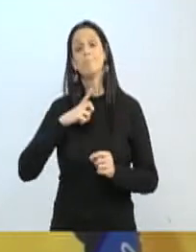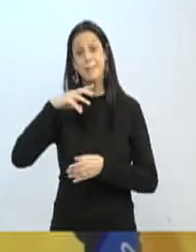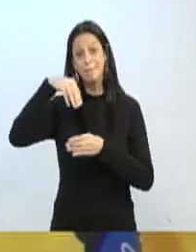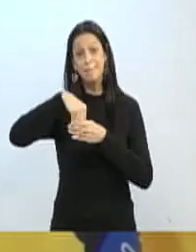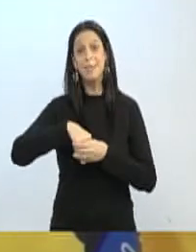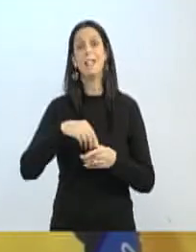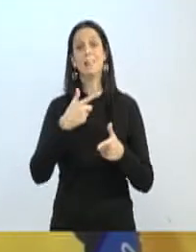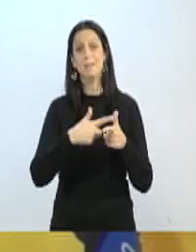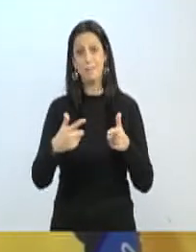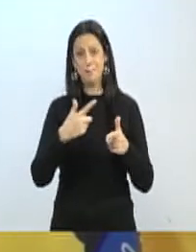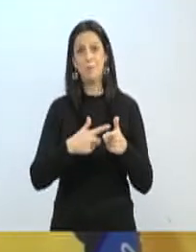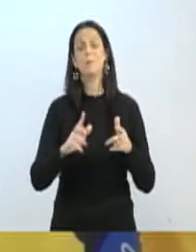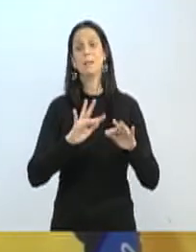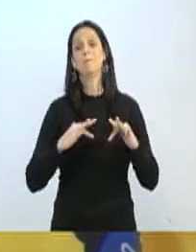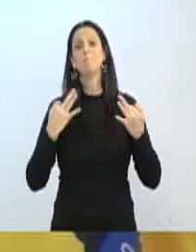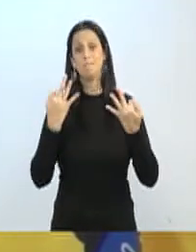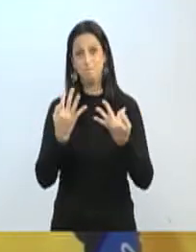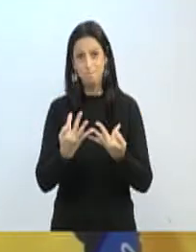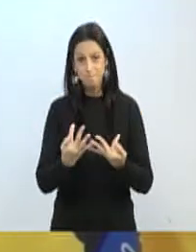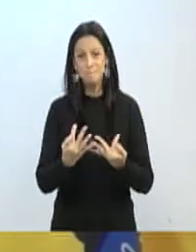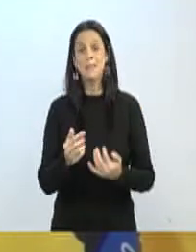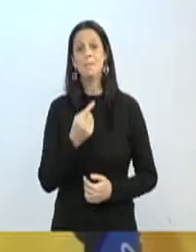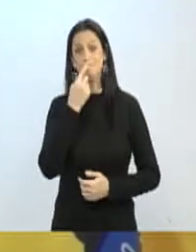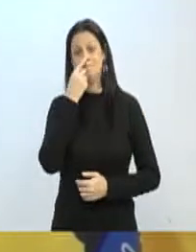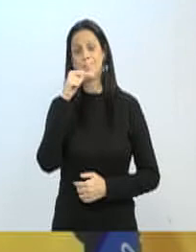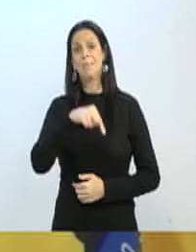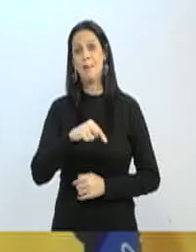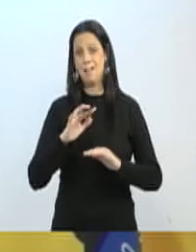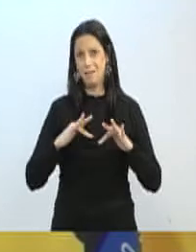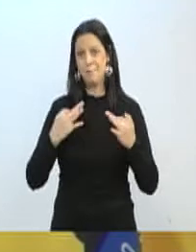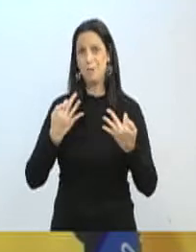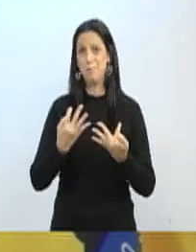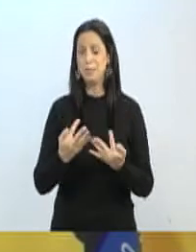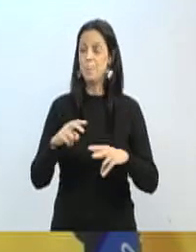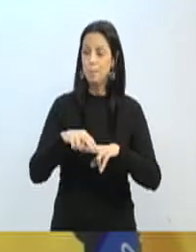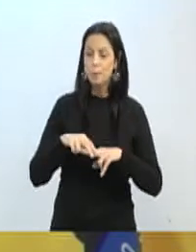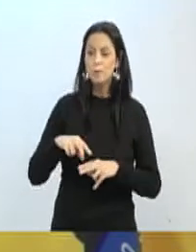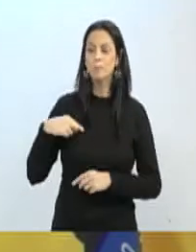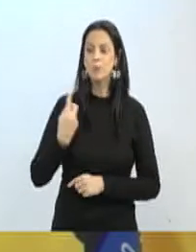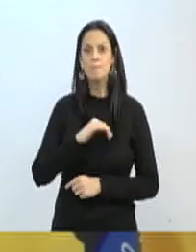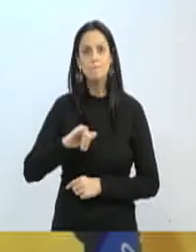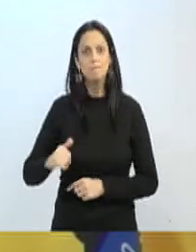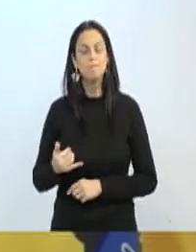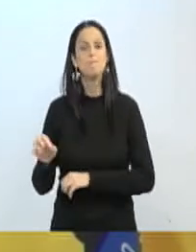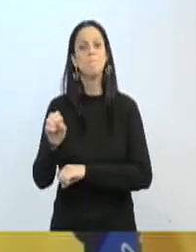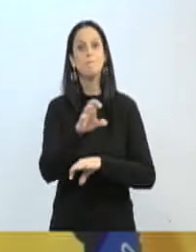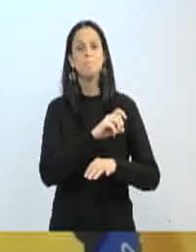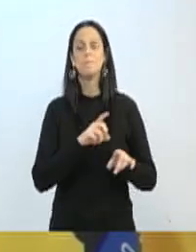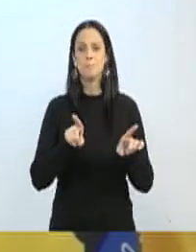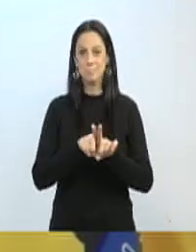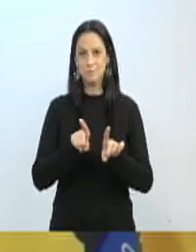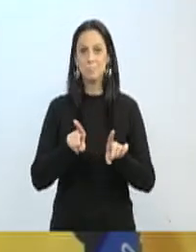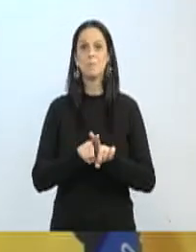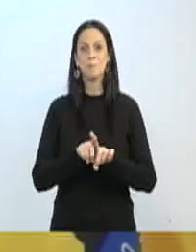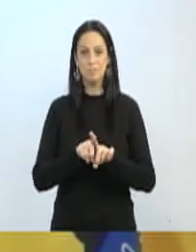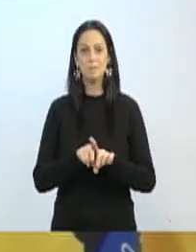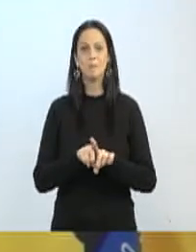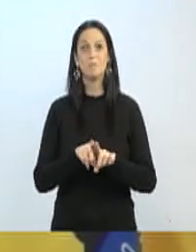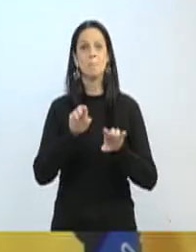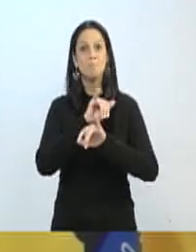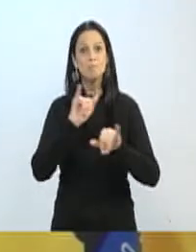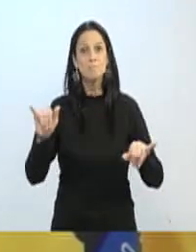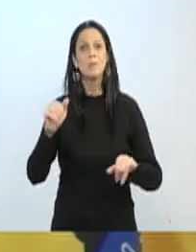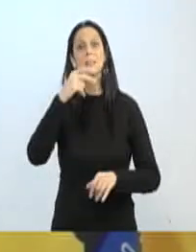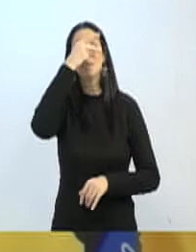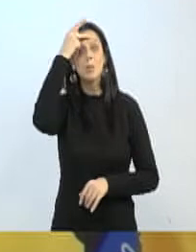os problemas adolescente estão ligadas da bom e nós temos essa abordagem diretamente para levar e essa mensagem